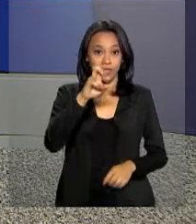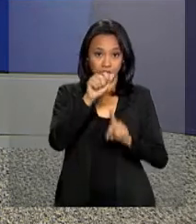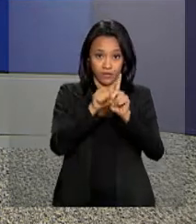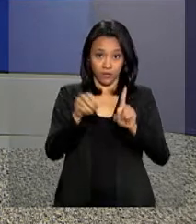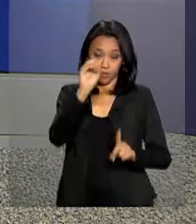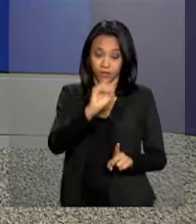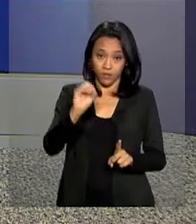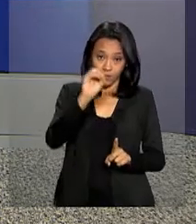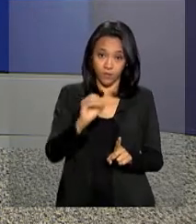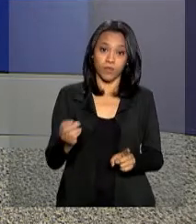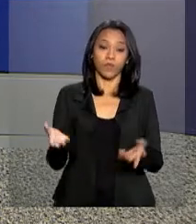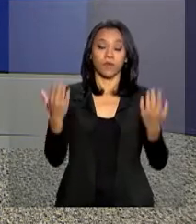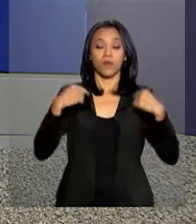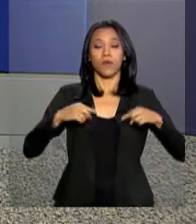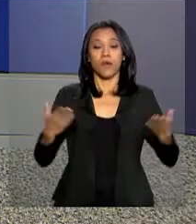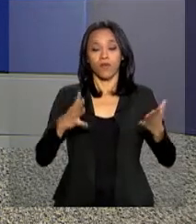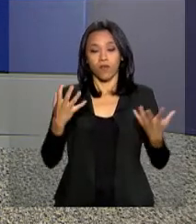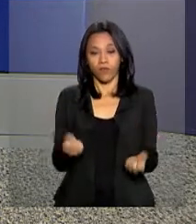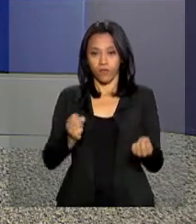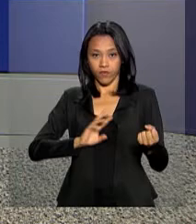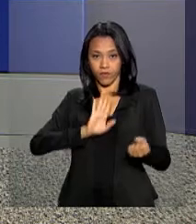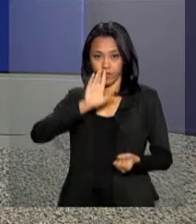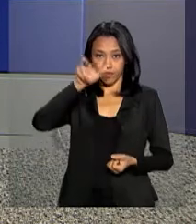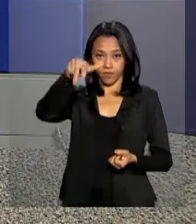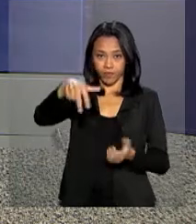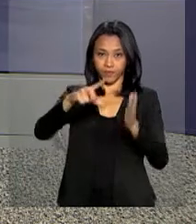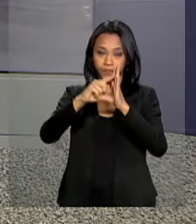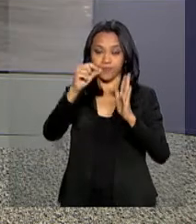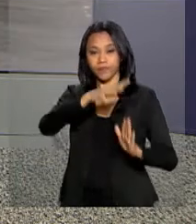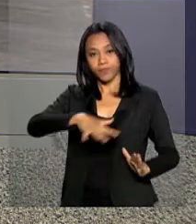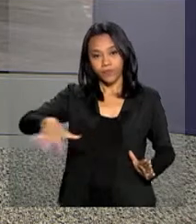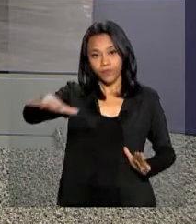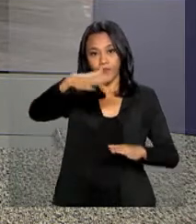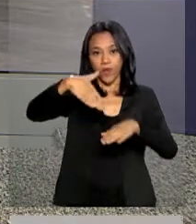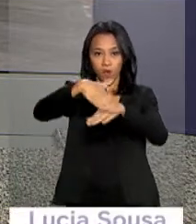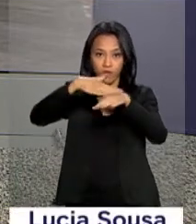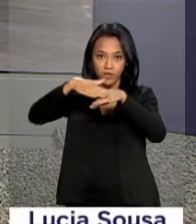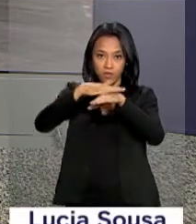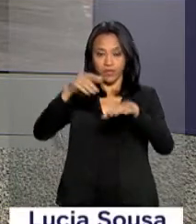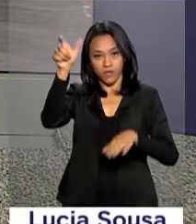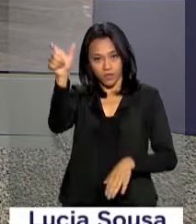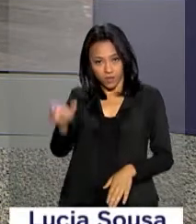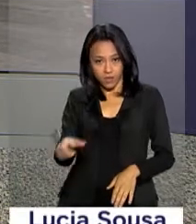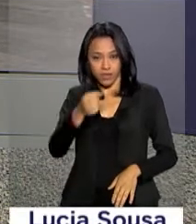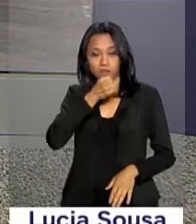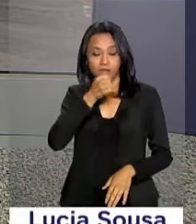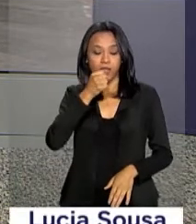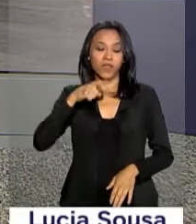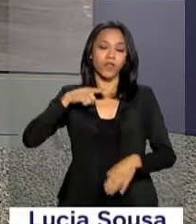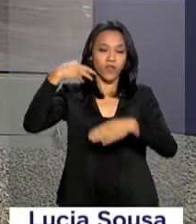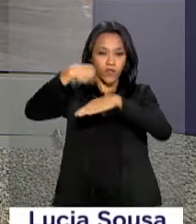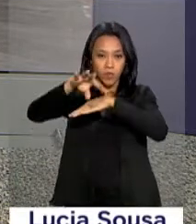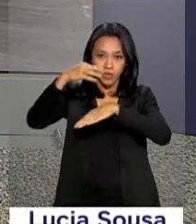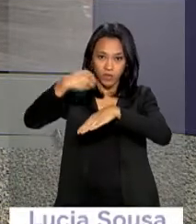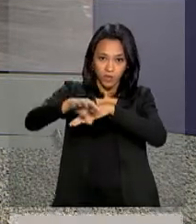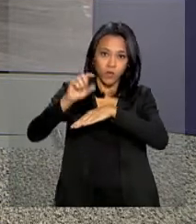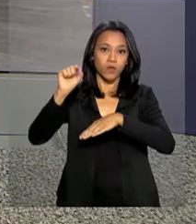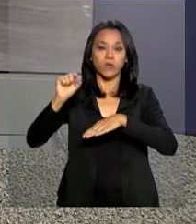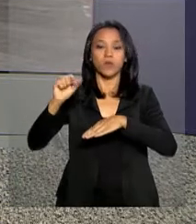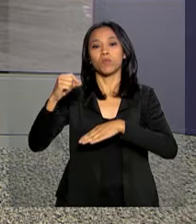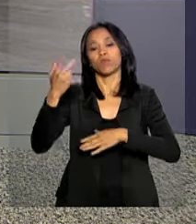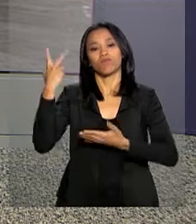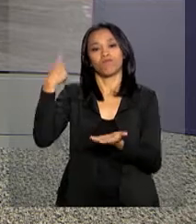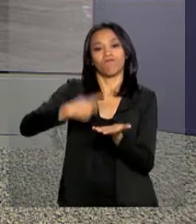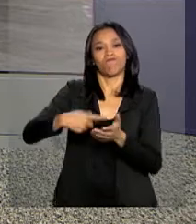e nós vamos ao palácio do planalto conversar ao vivo com a repórter luciana collares de holanda que tem informações sobre a agenda do presidente michel